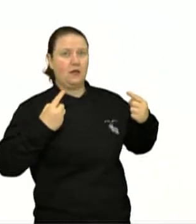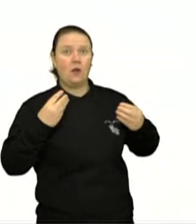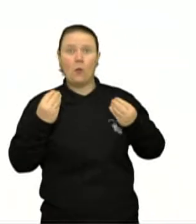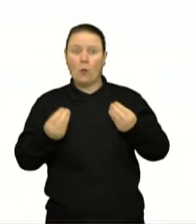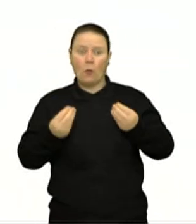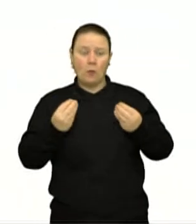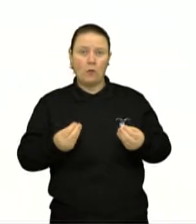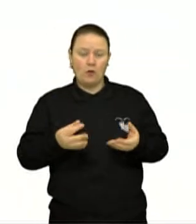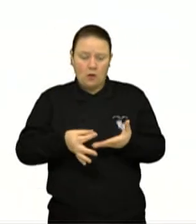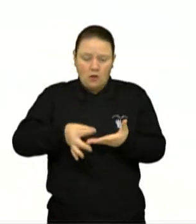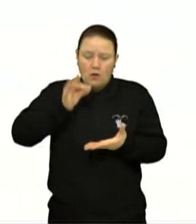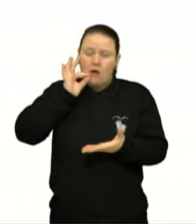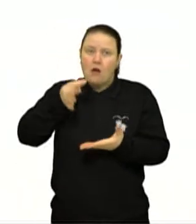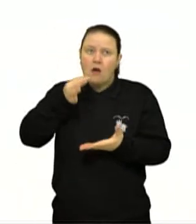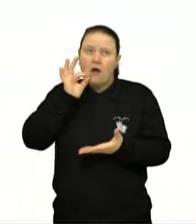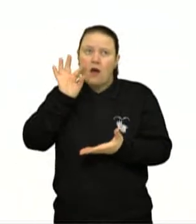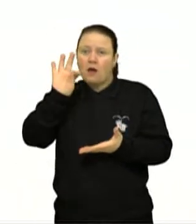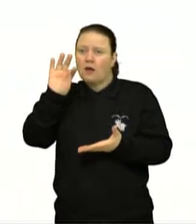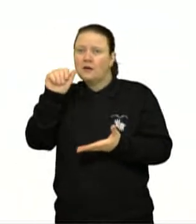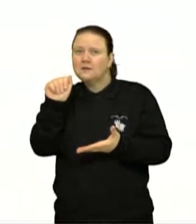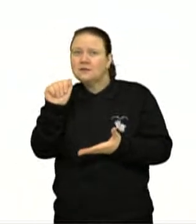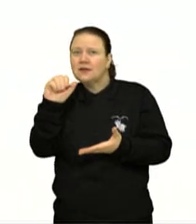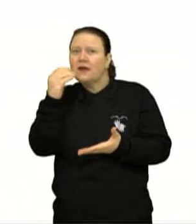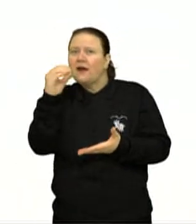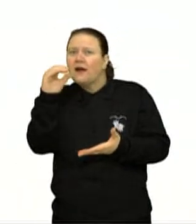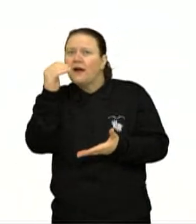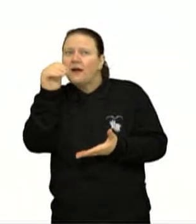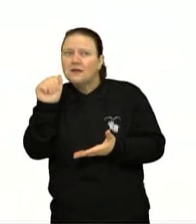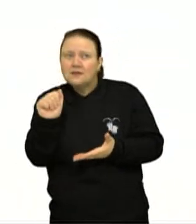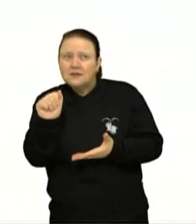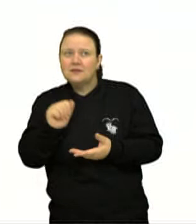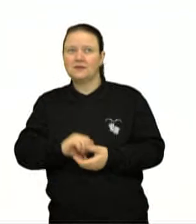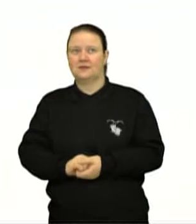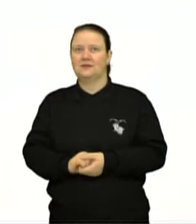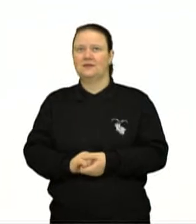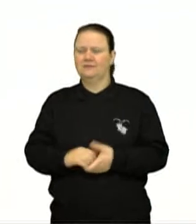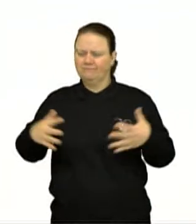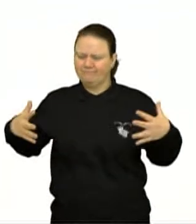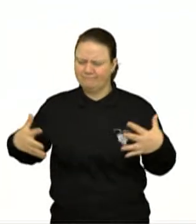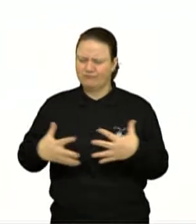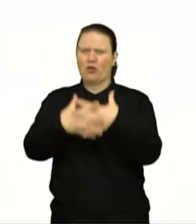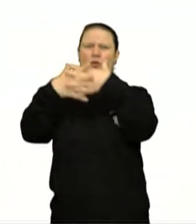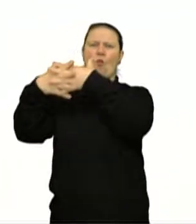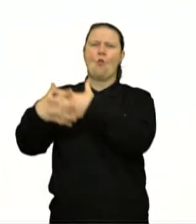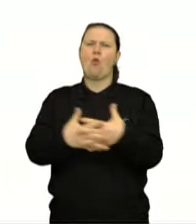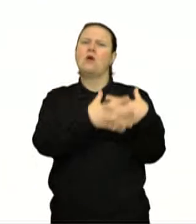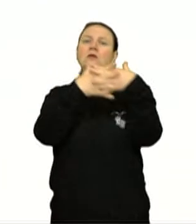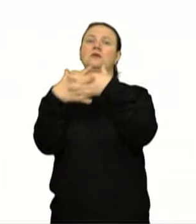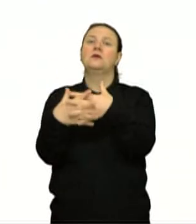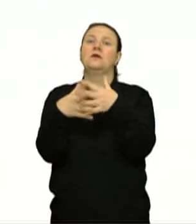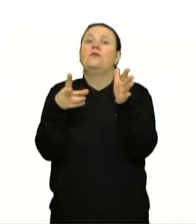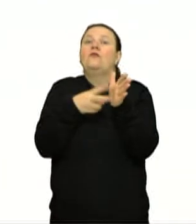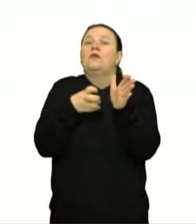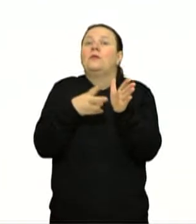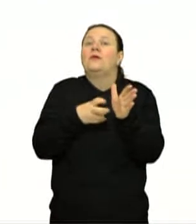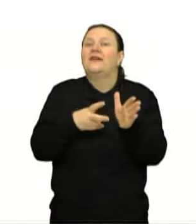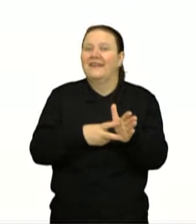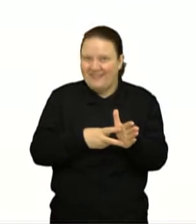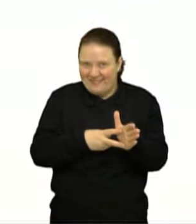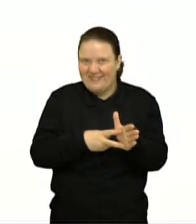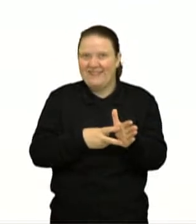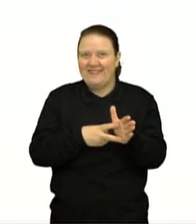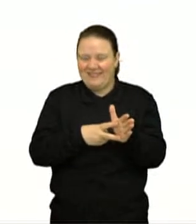café numa taça? Então, vejam, aqui deu uma confusão de vocabulário. Vamos a